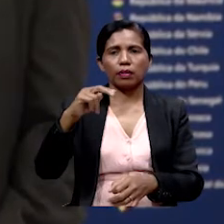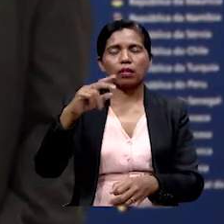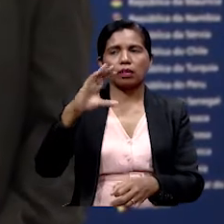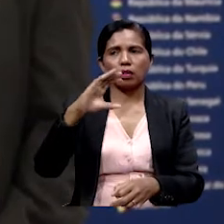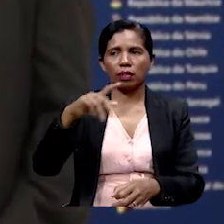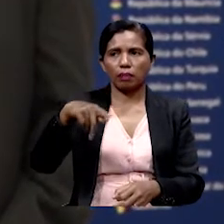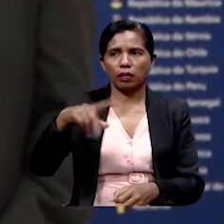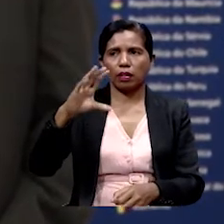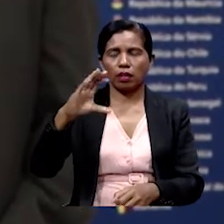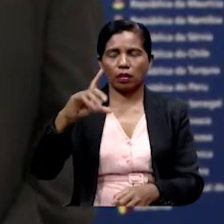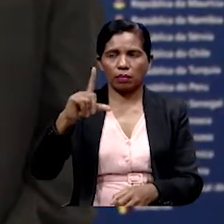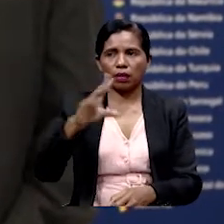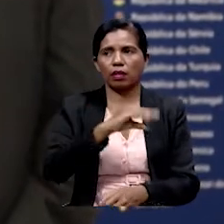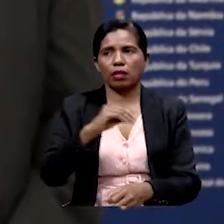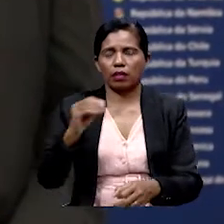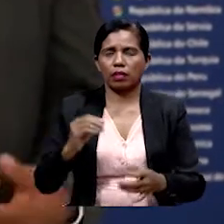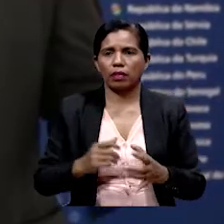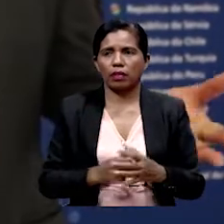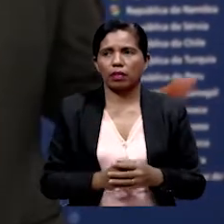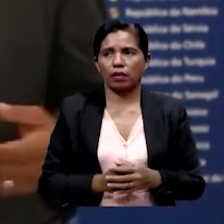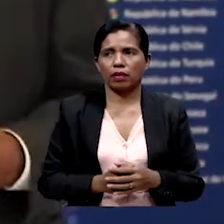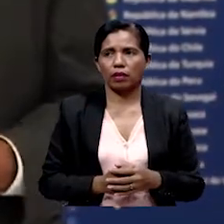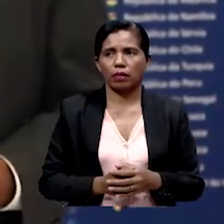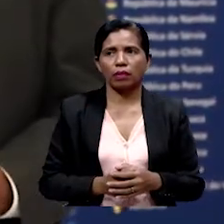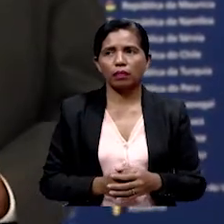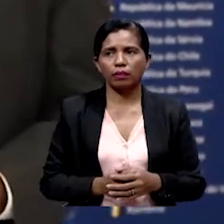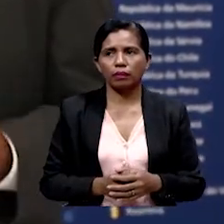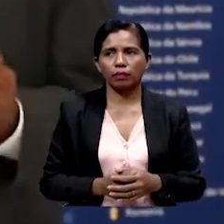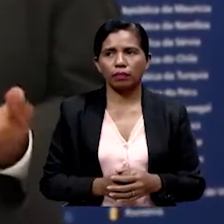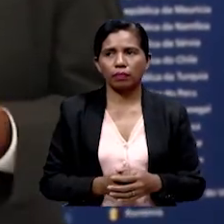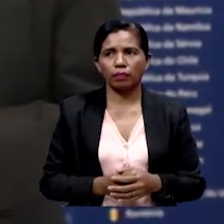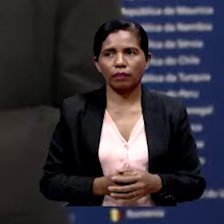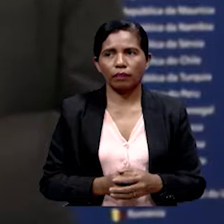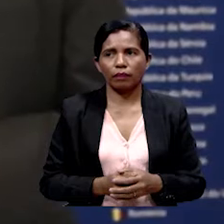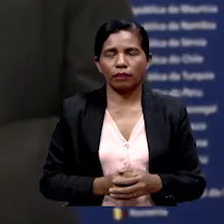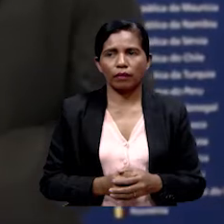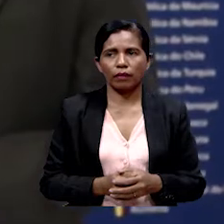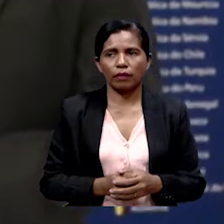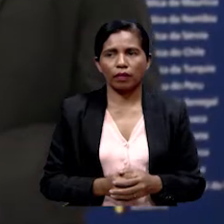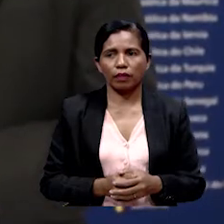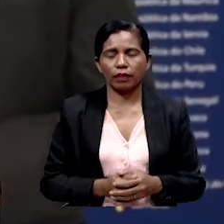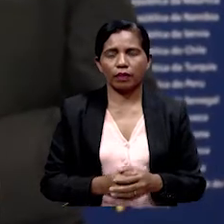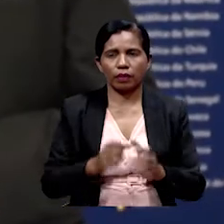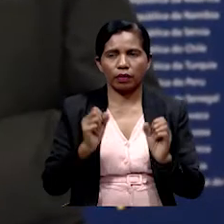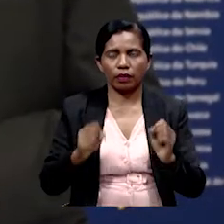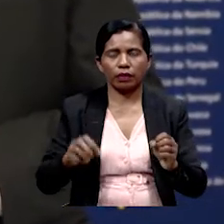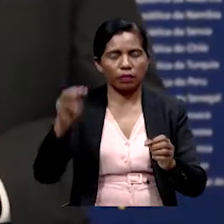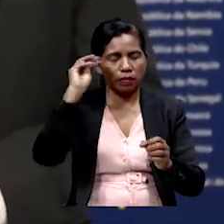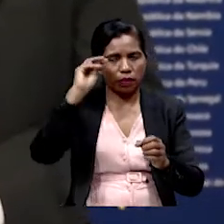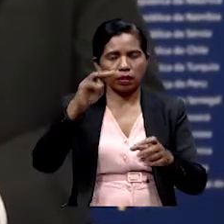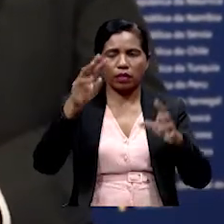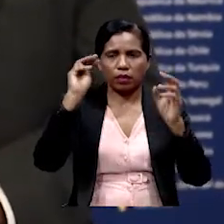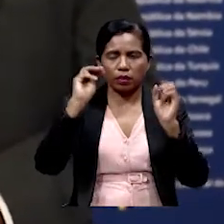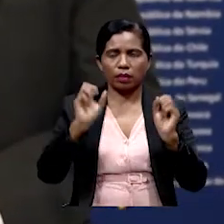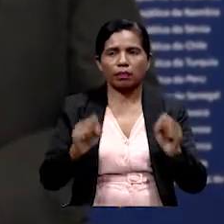de mobilidade. Eu não quero dizer mais nada, porque este momento, a Sra. Ministra vem